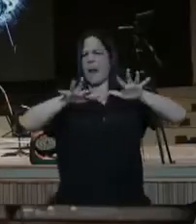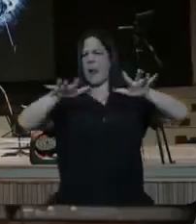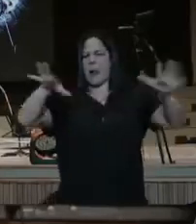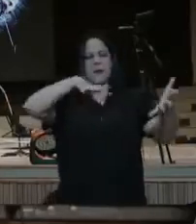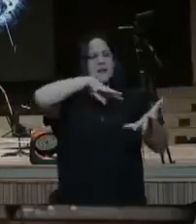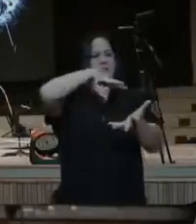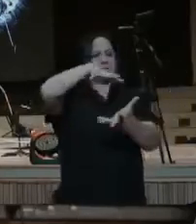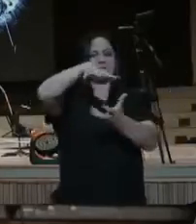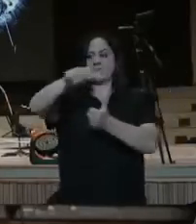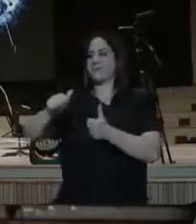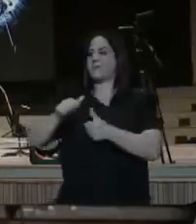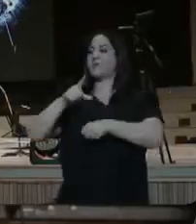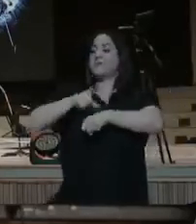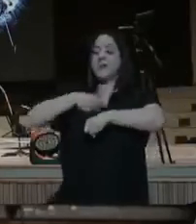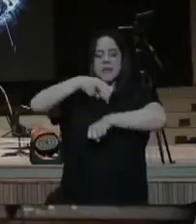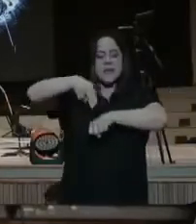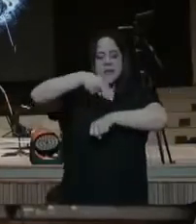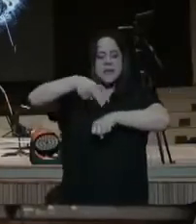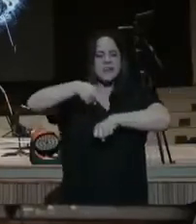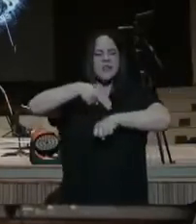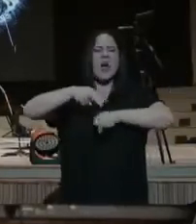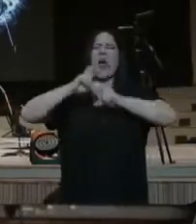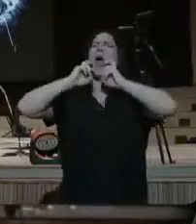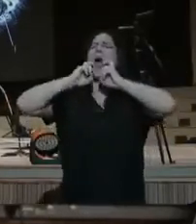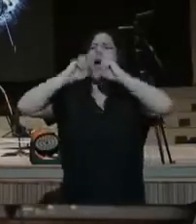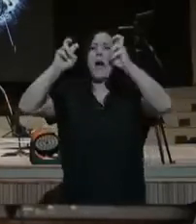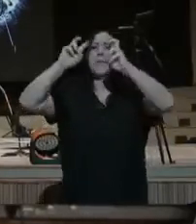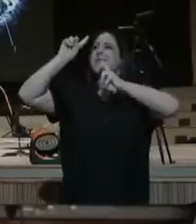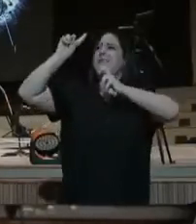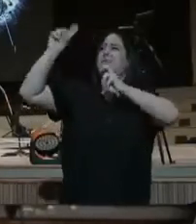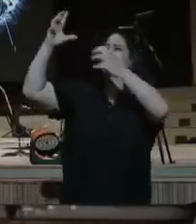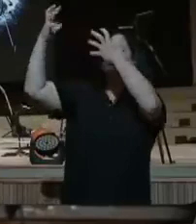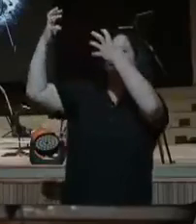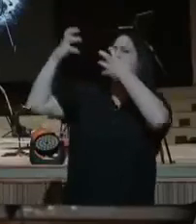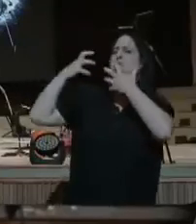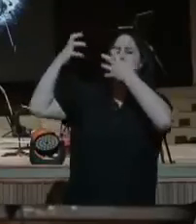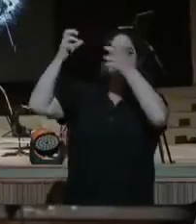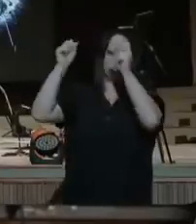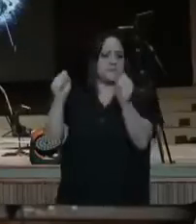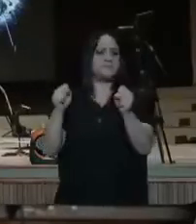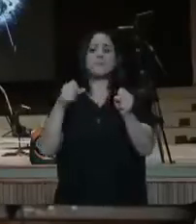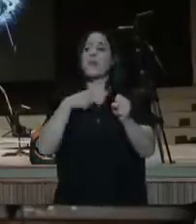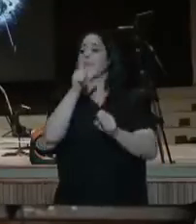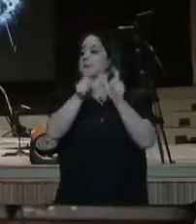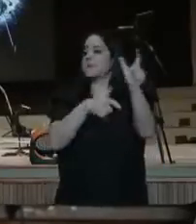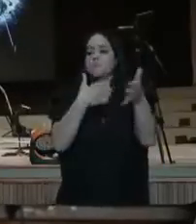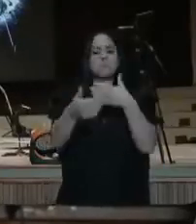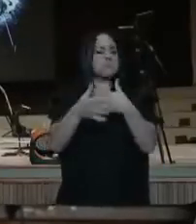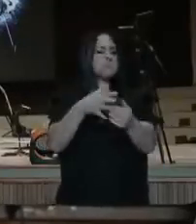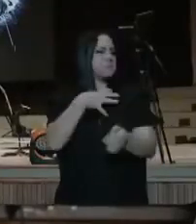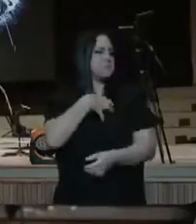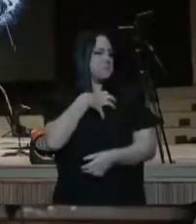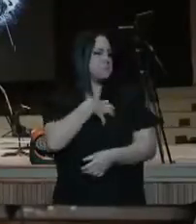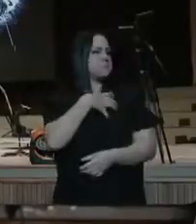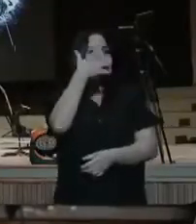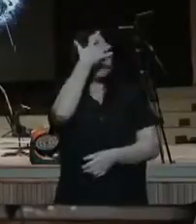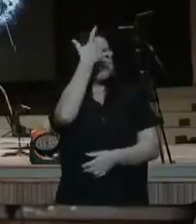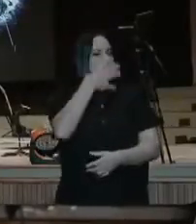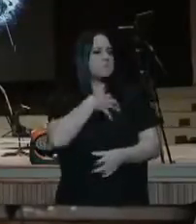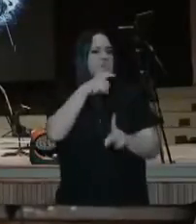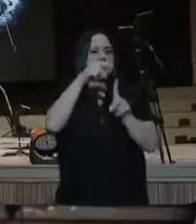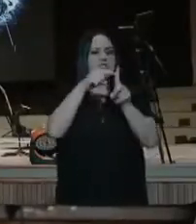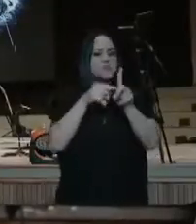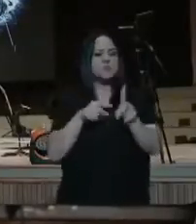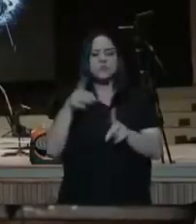em que as nações clamam promover poderoso de deus ea gente todo jeito a gente com todo tipo de